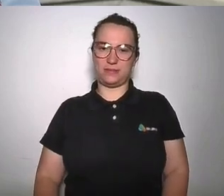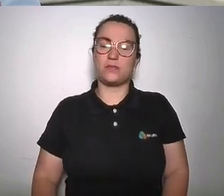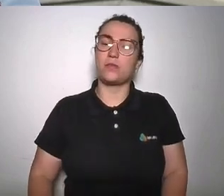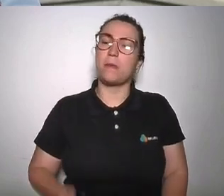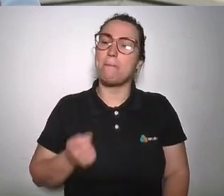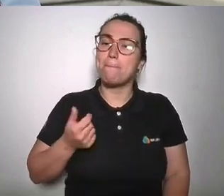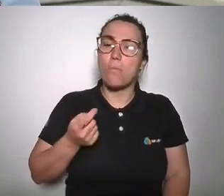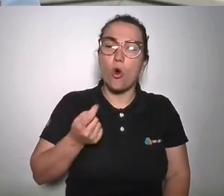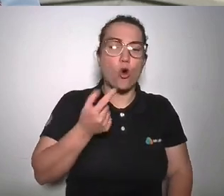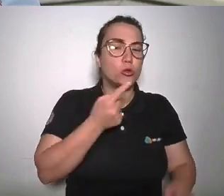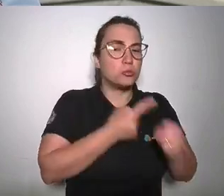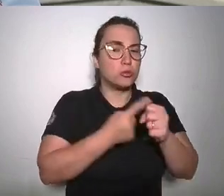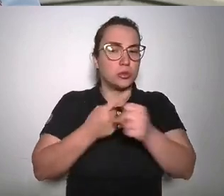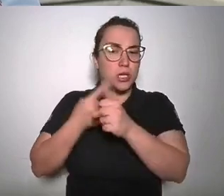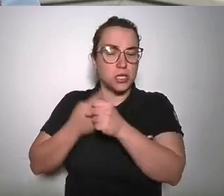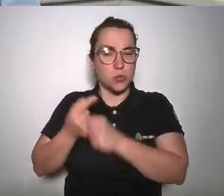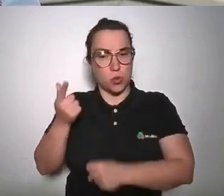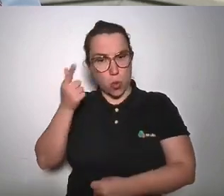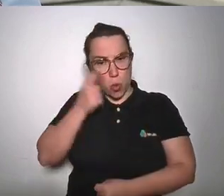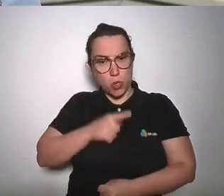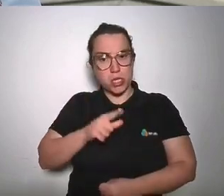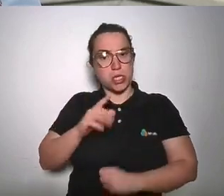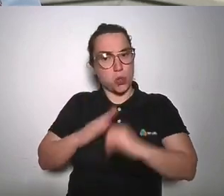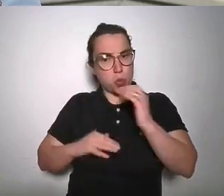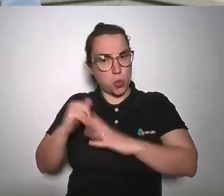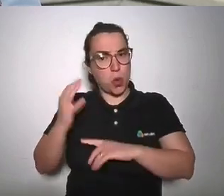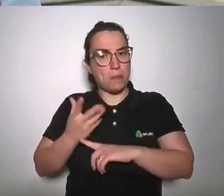Pouquíssimos municípios têm esta capacidade.